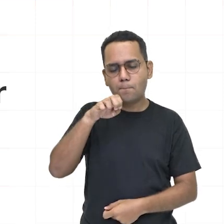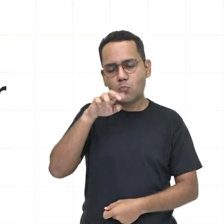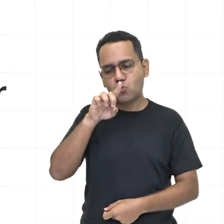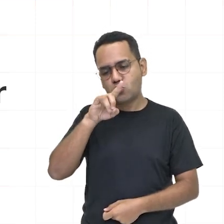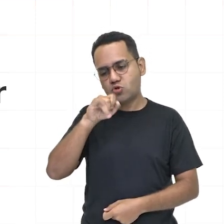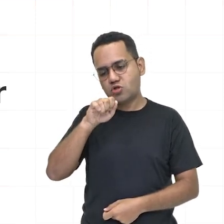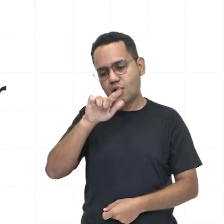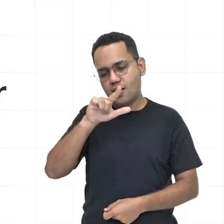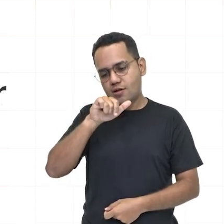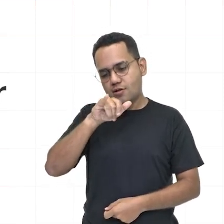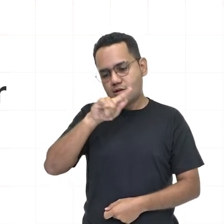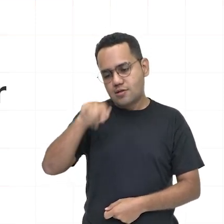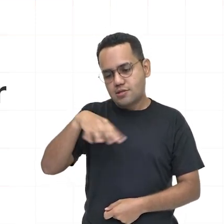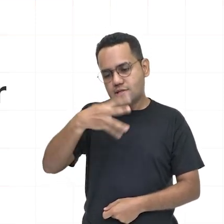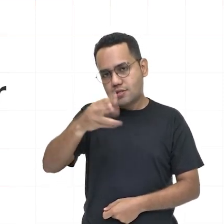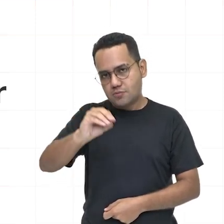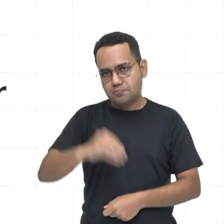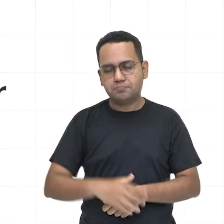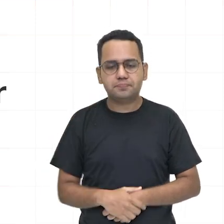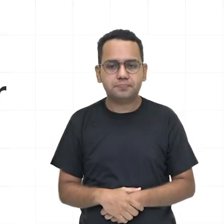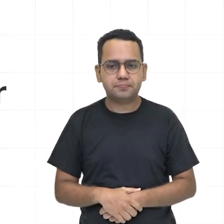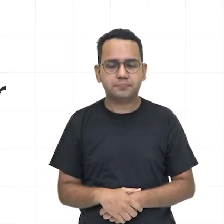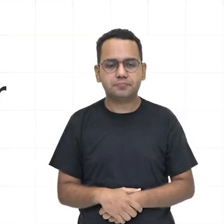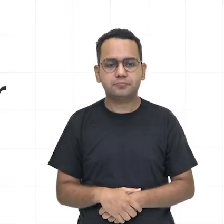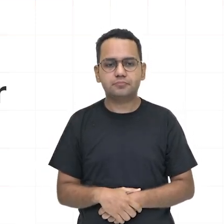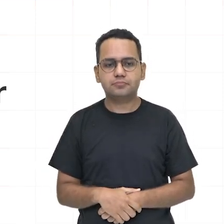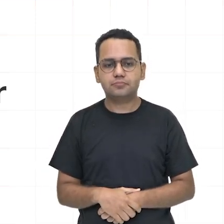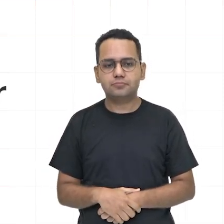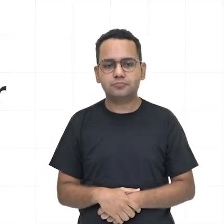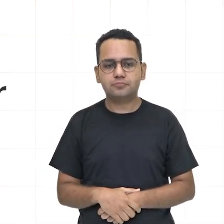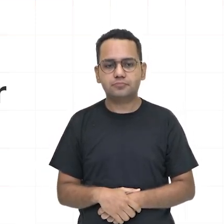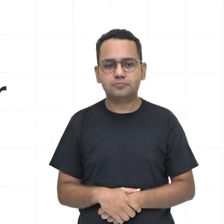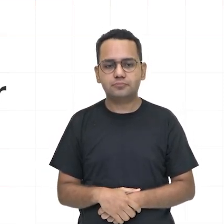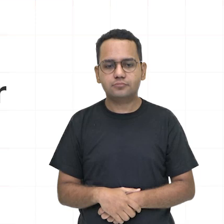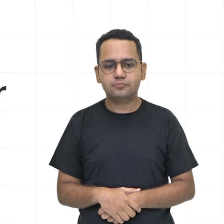outra forma de se referir à mundialização é a